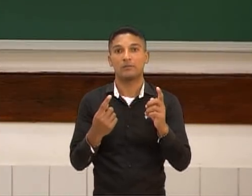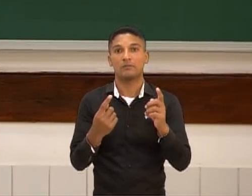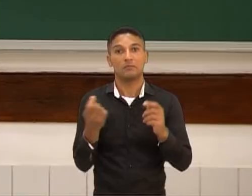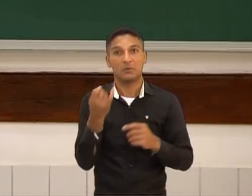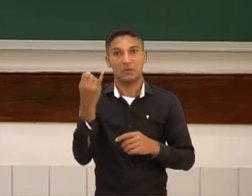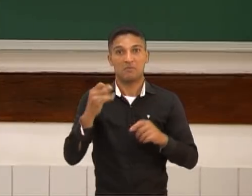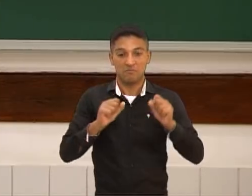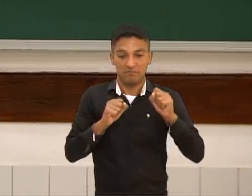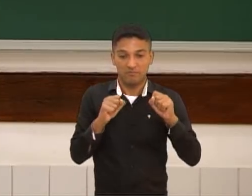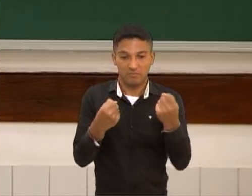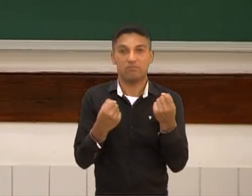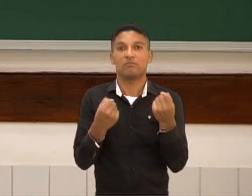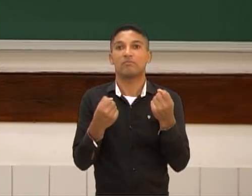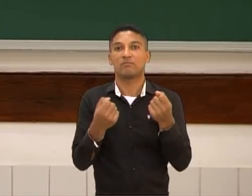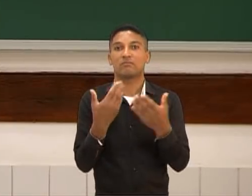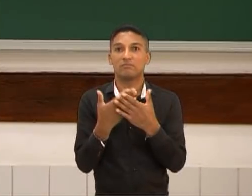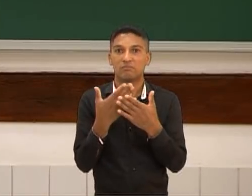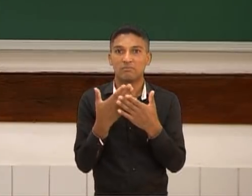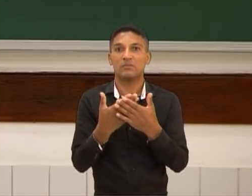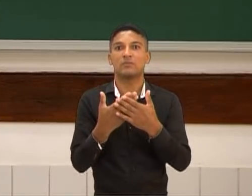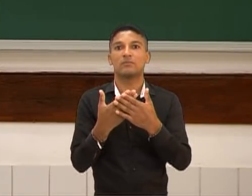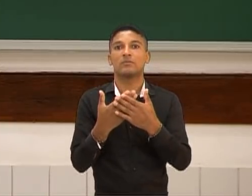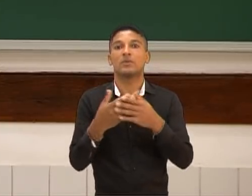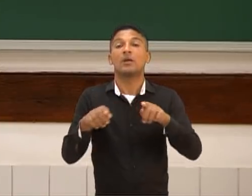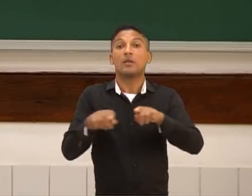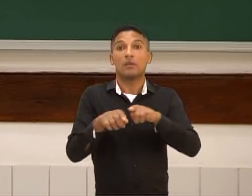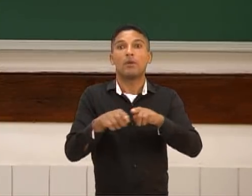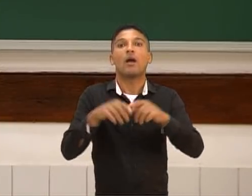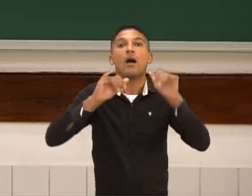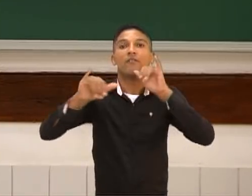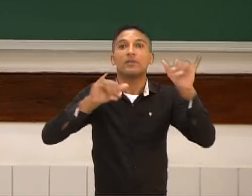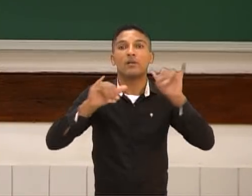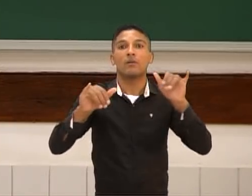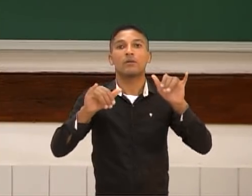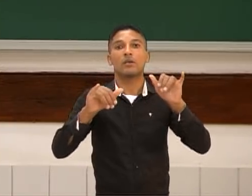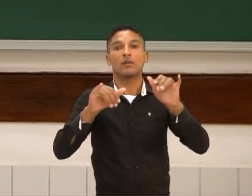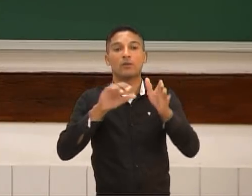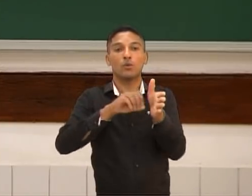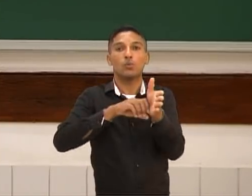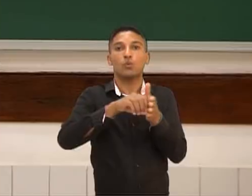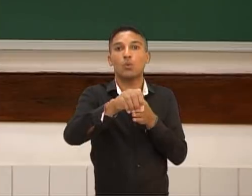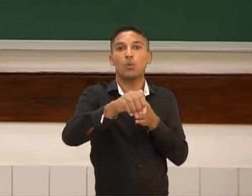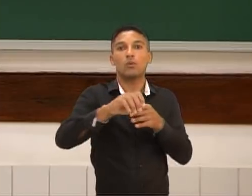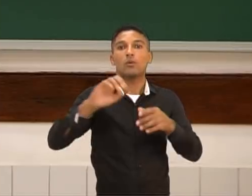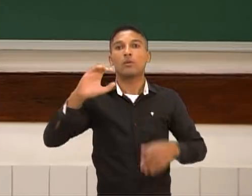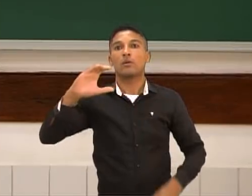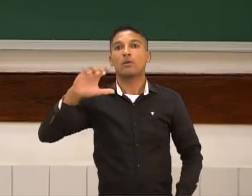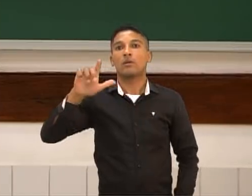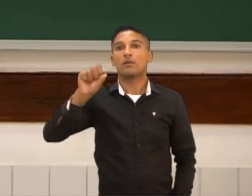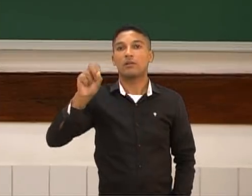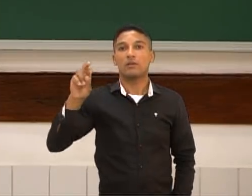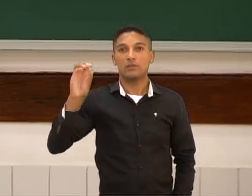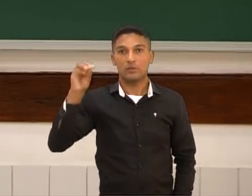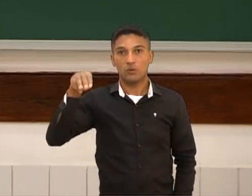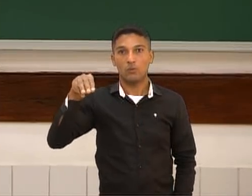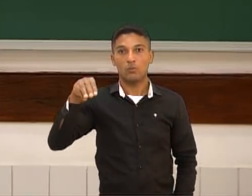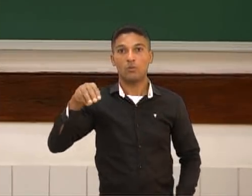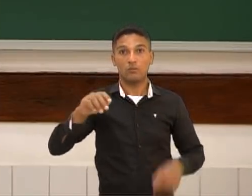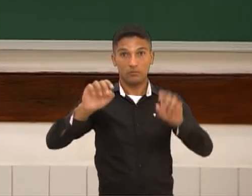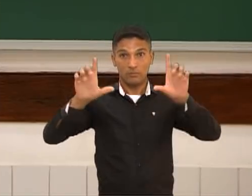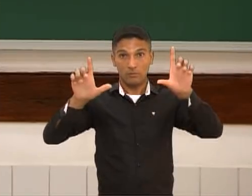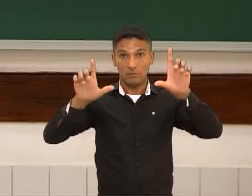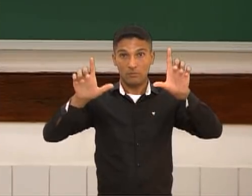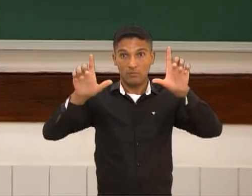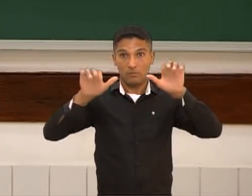ao aplicativo do Google Classroom, para responder ao formulário de questões e, na sequência, clicar no link para validar a presença,